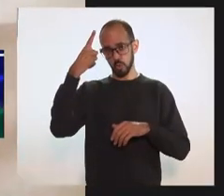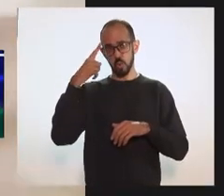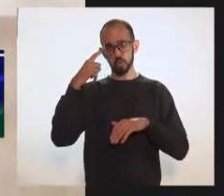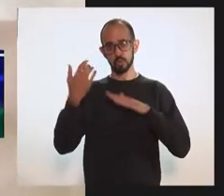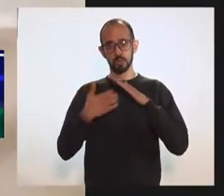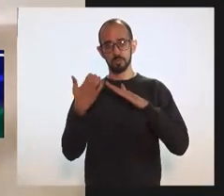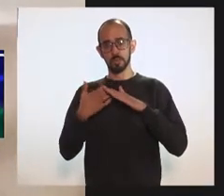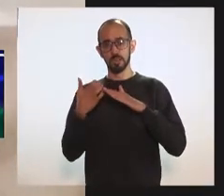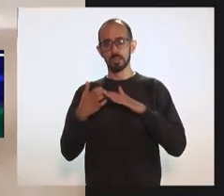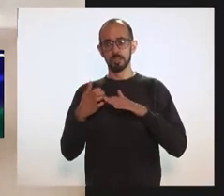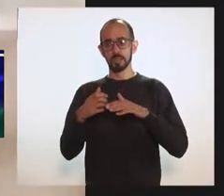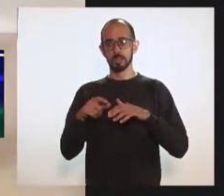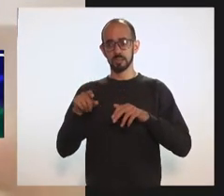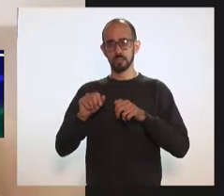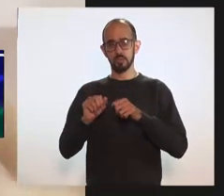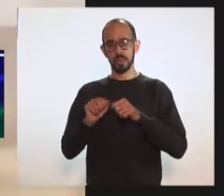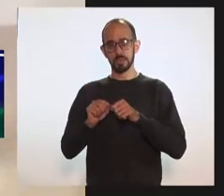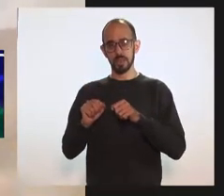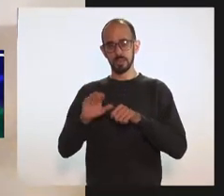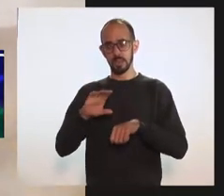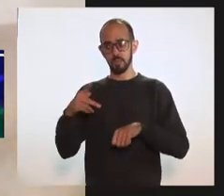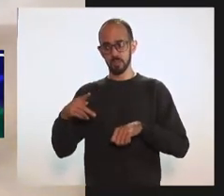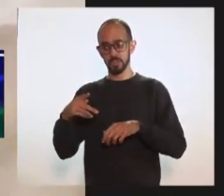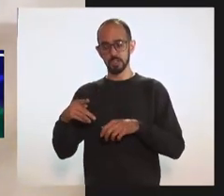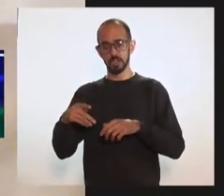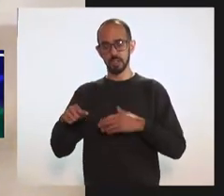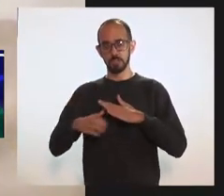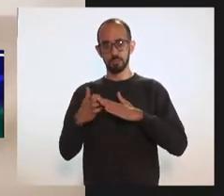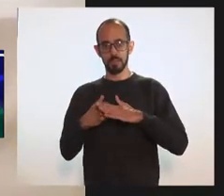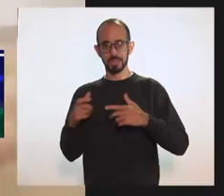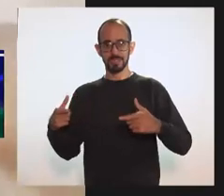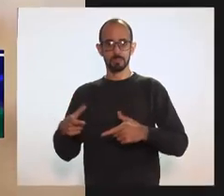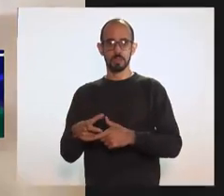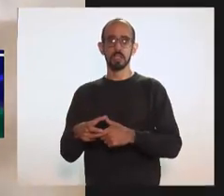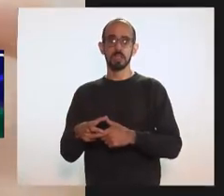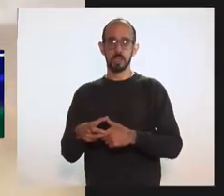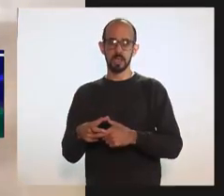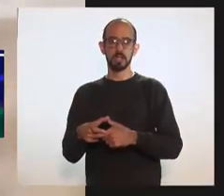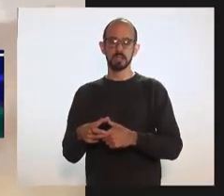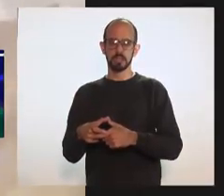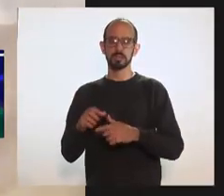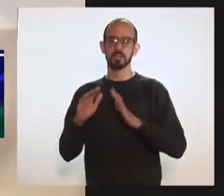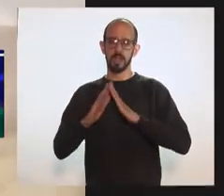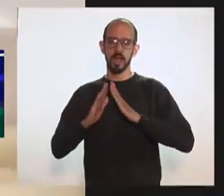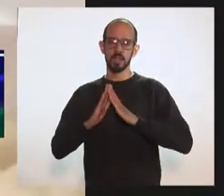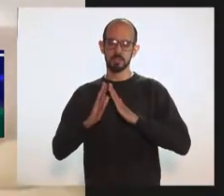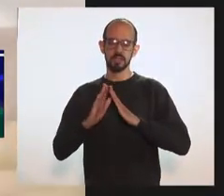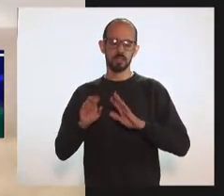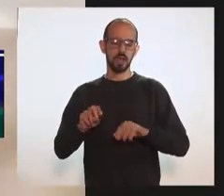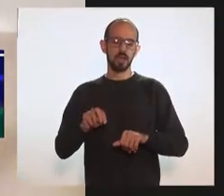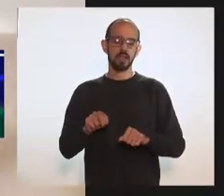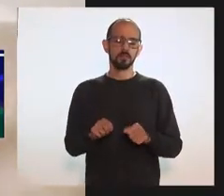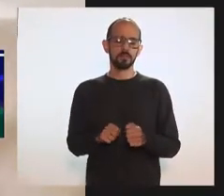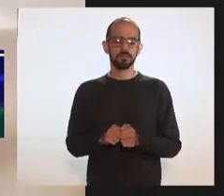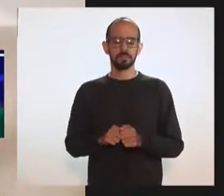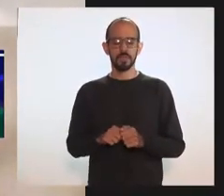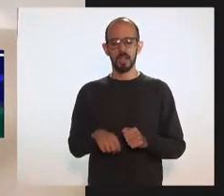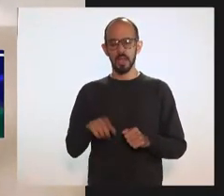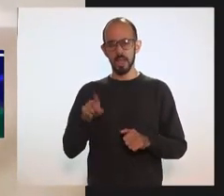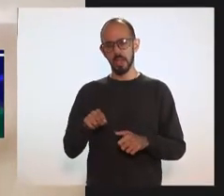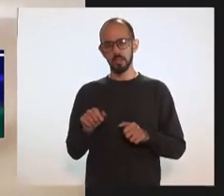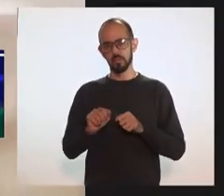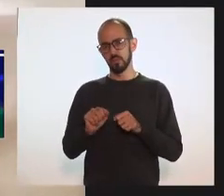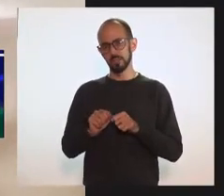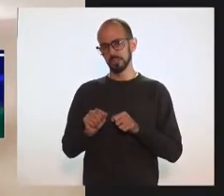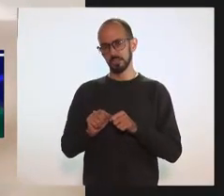artesanal. Então, a gente está trabalhando num texto que vai tornar um pouco melhor a situação deles aqui no